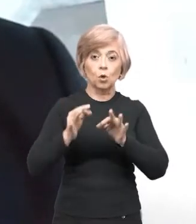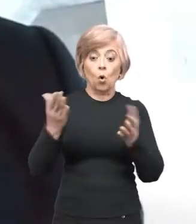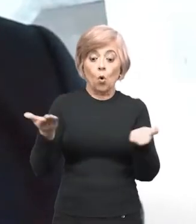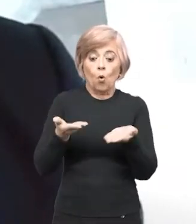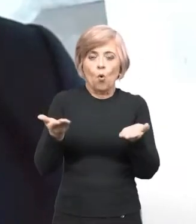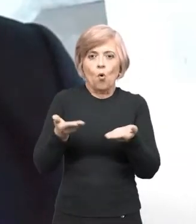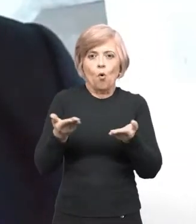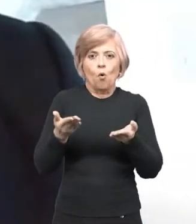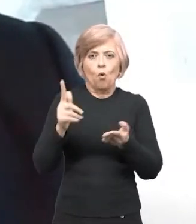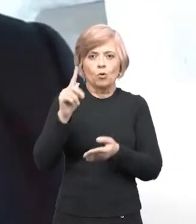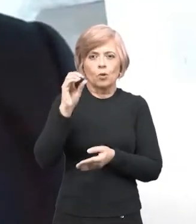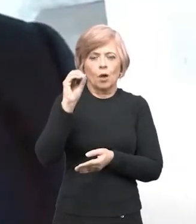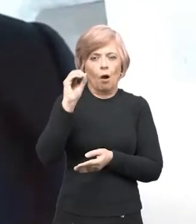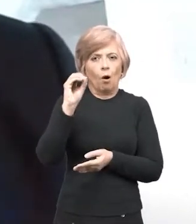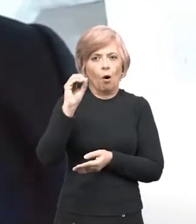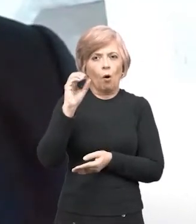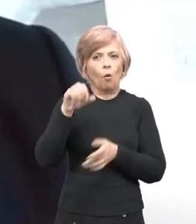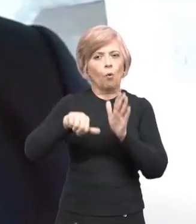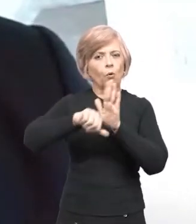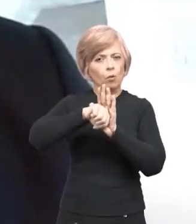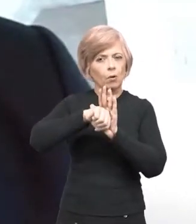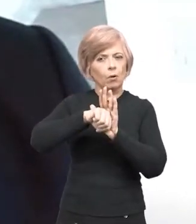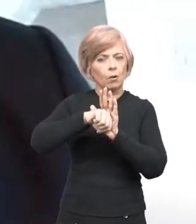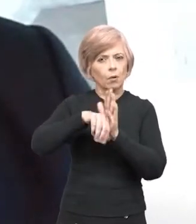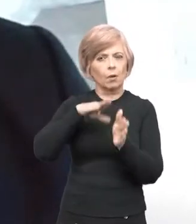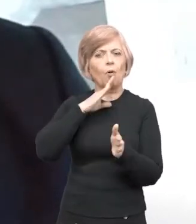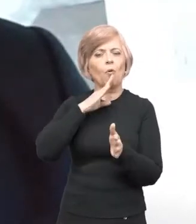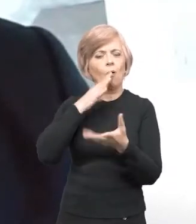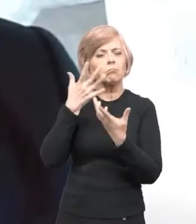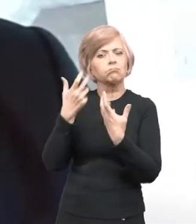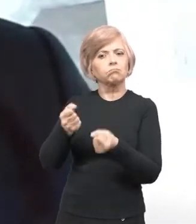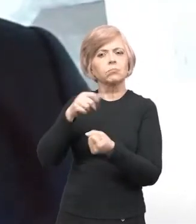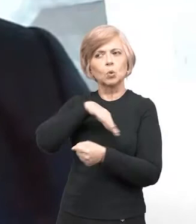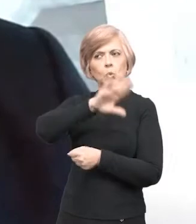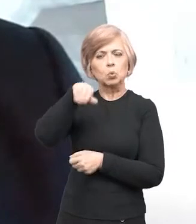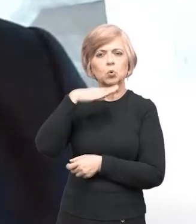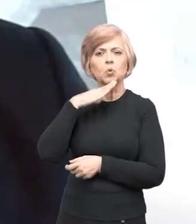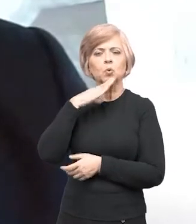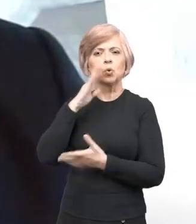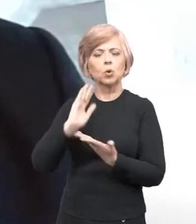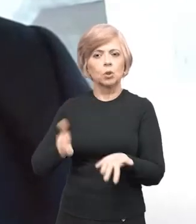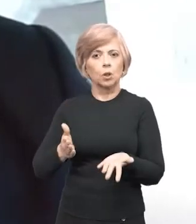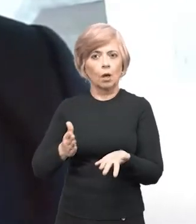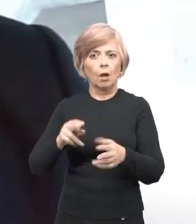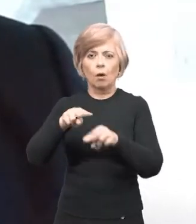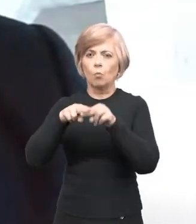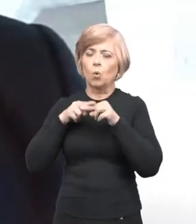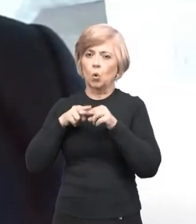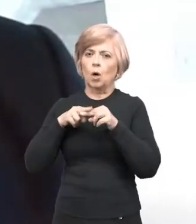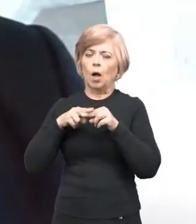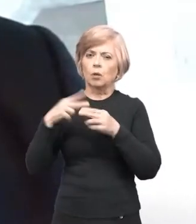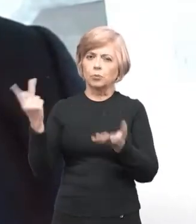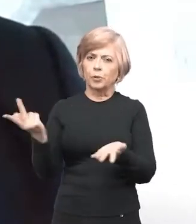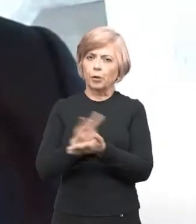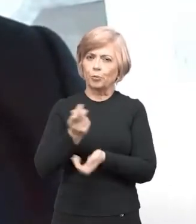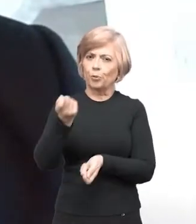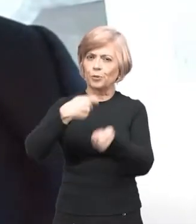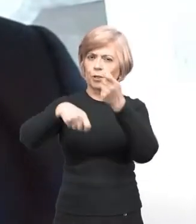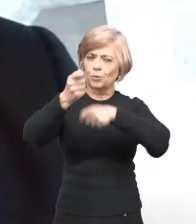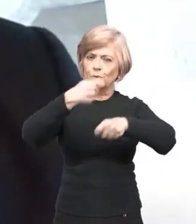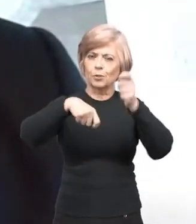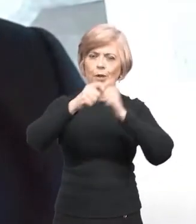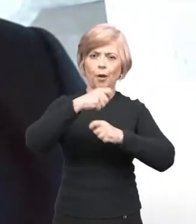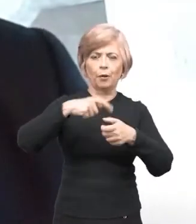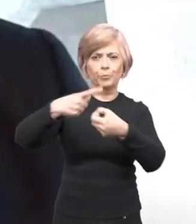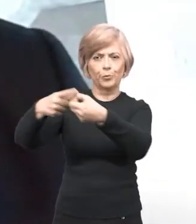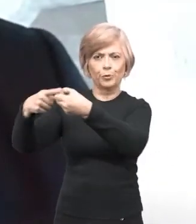é um órgão reconhecido no combate à corrupção, né, as mazelas que alcançam aí as